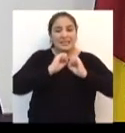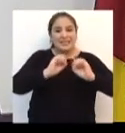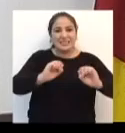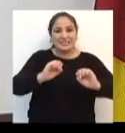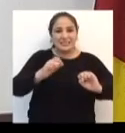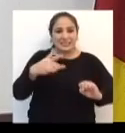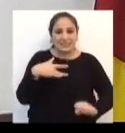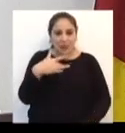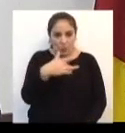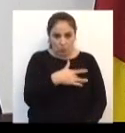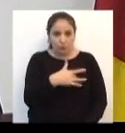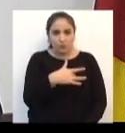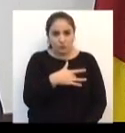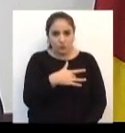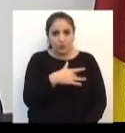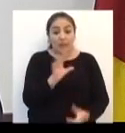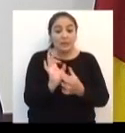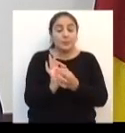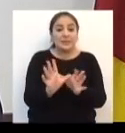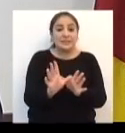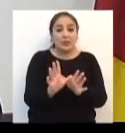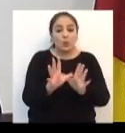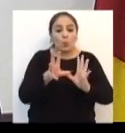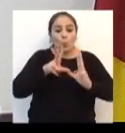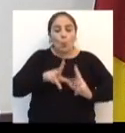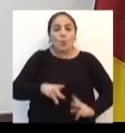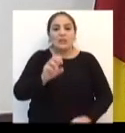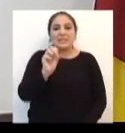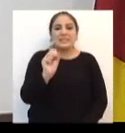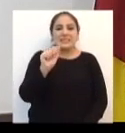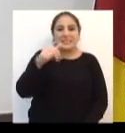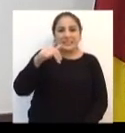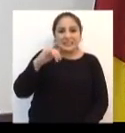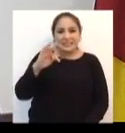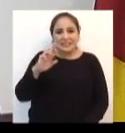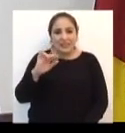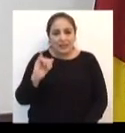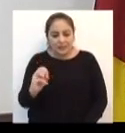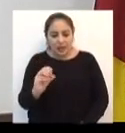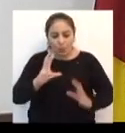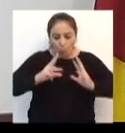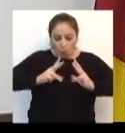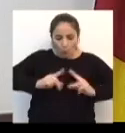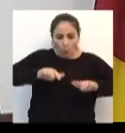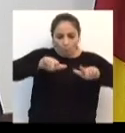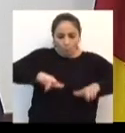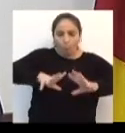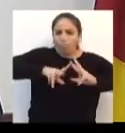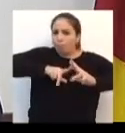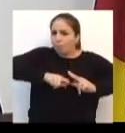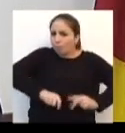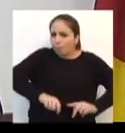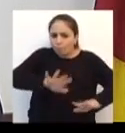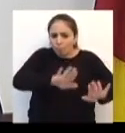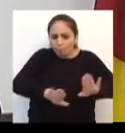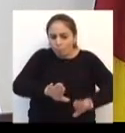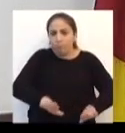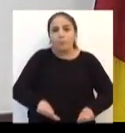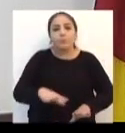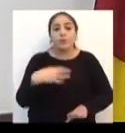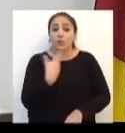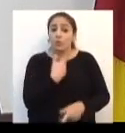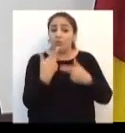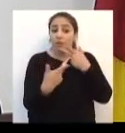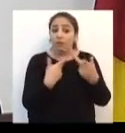a essa licença sanitária, ou seja, todo o ambiente ele tem que ser o ambiente mais salubre possível, mais higiênico possível, porque nós estamos tratando